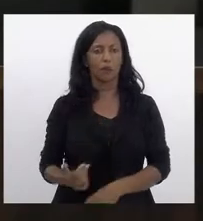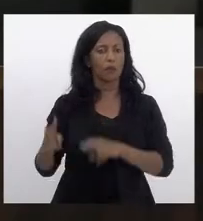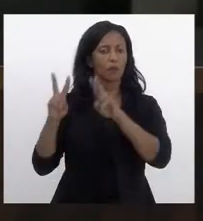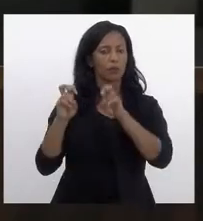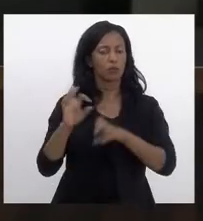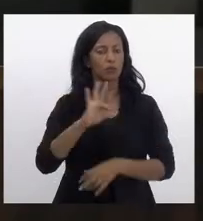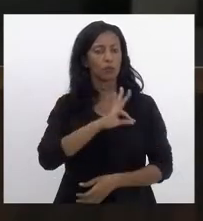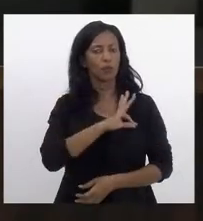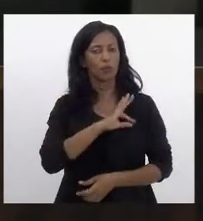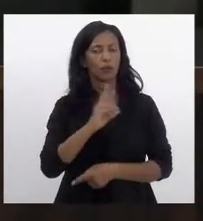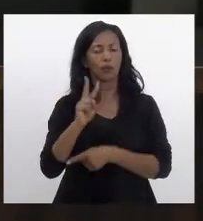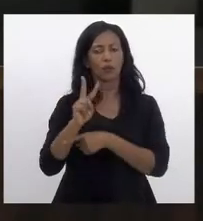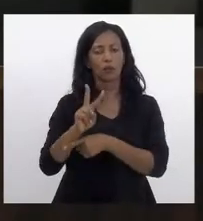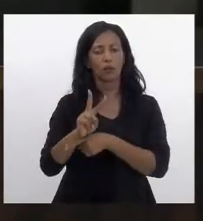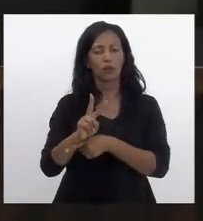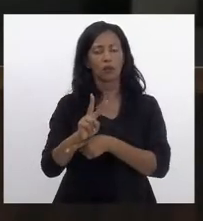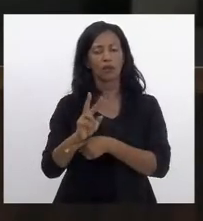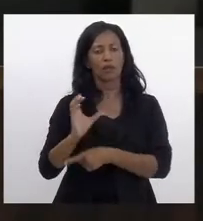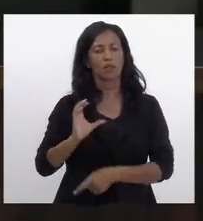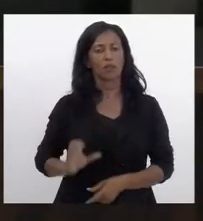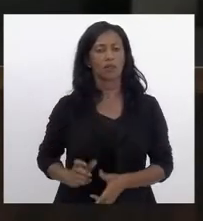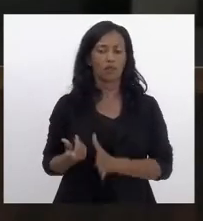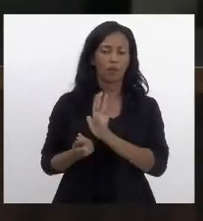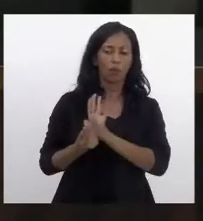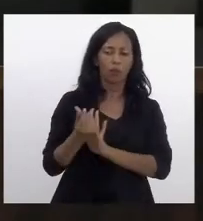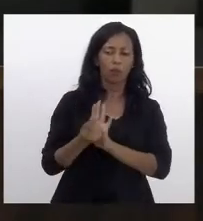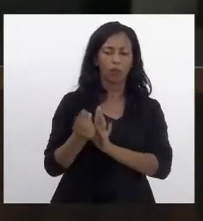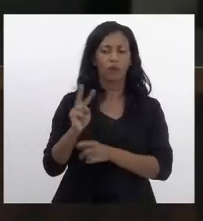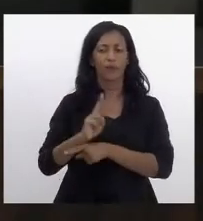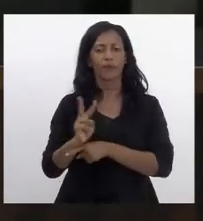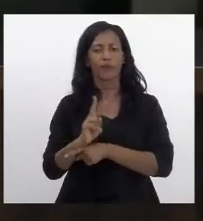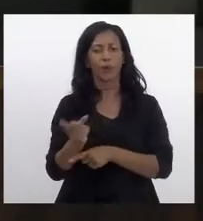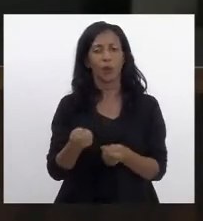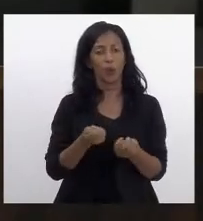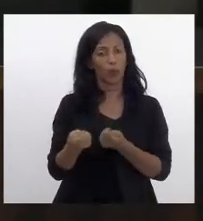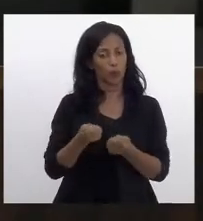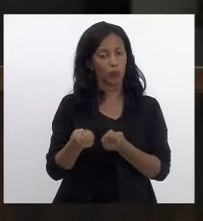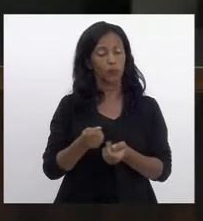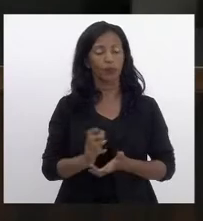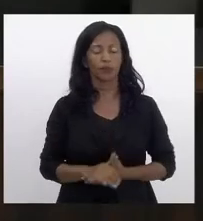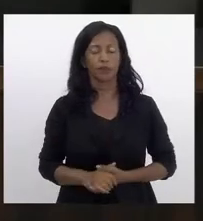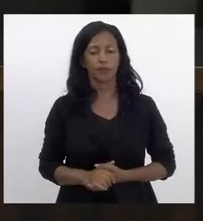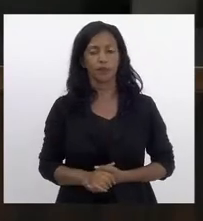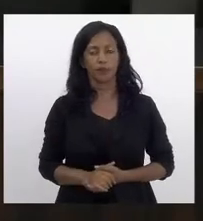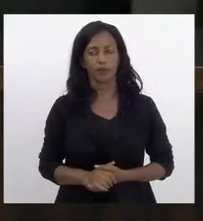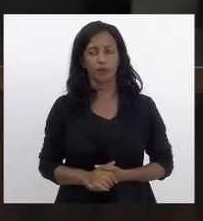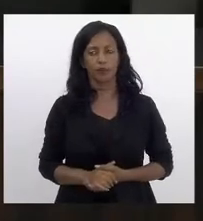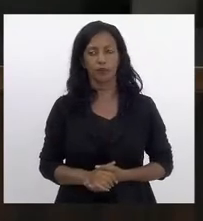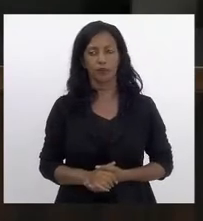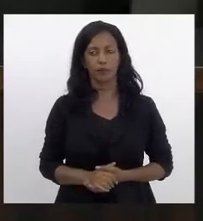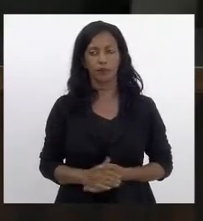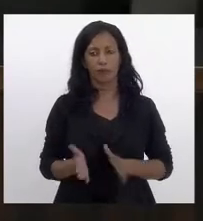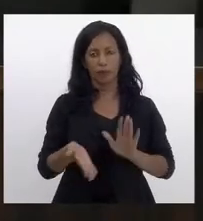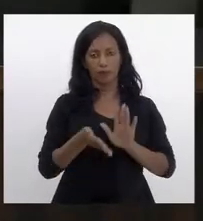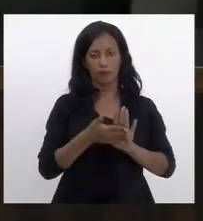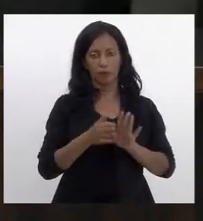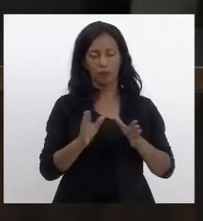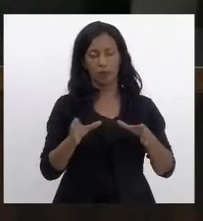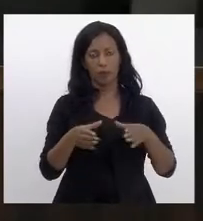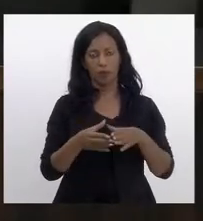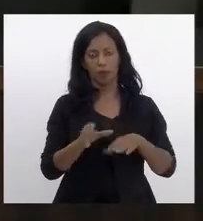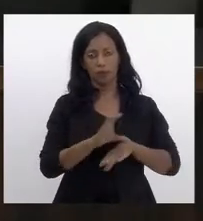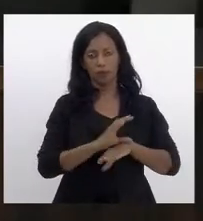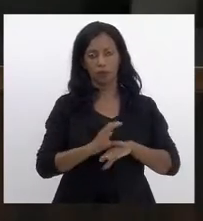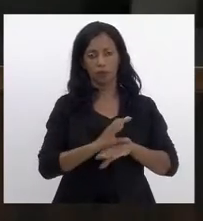Polícia, de Defesa Civil, de Saúde, de Orçamento, Finanças, Fiscalização Financeira e Controle. Para emitir parecer pela Comissão de